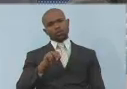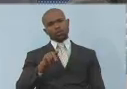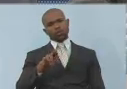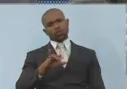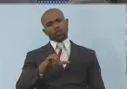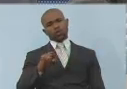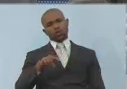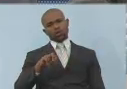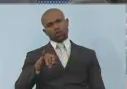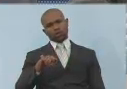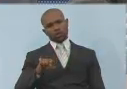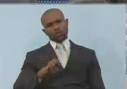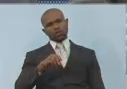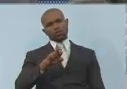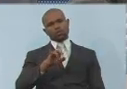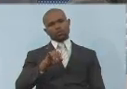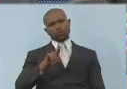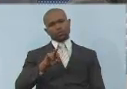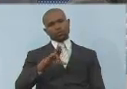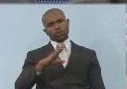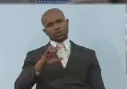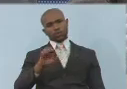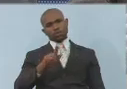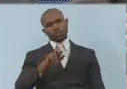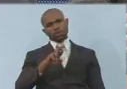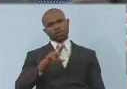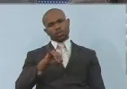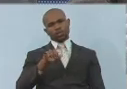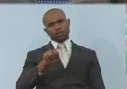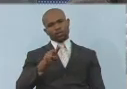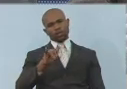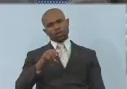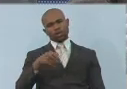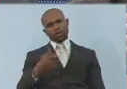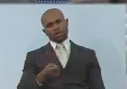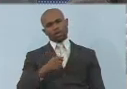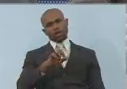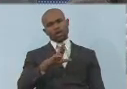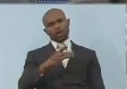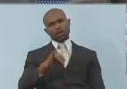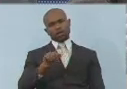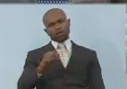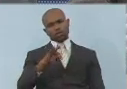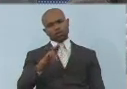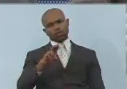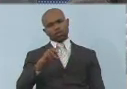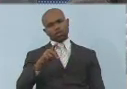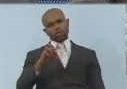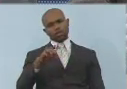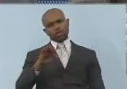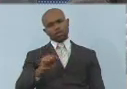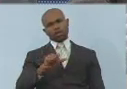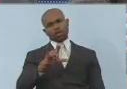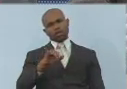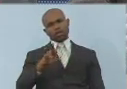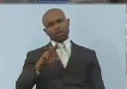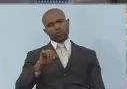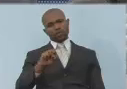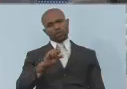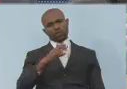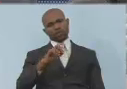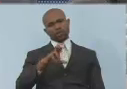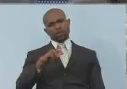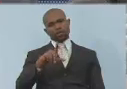Lenise, Maria Dirce, a Grande Liana Pimentas, Cidade Aracília, Tupinambá, o Lavras, o